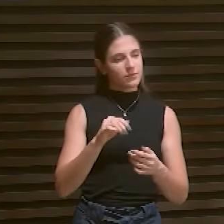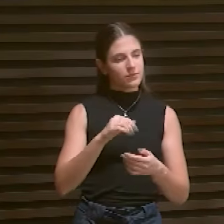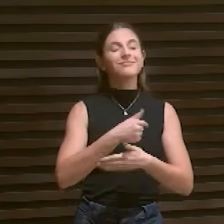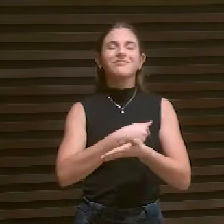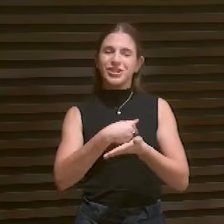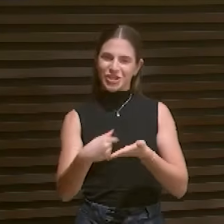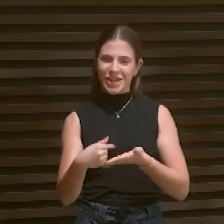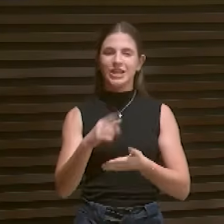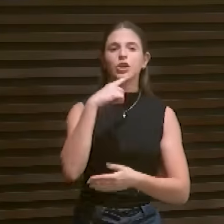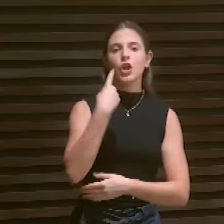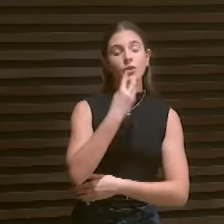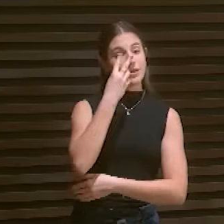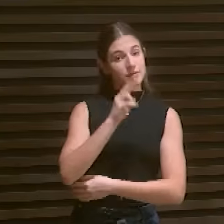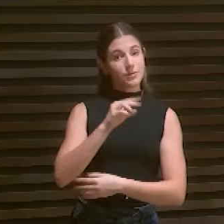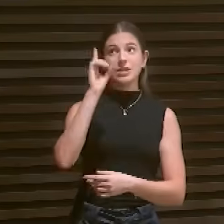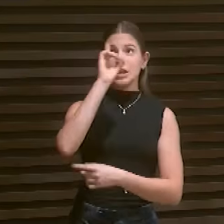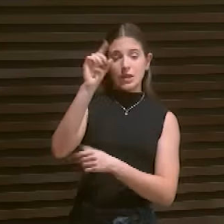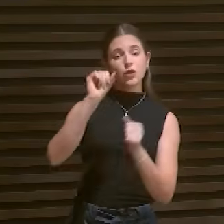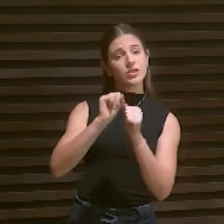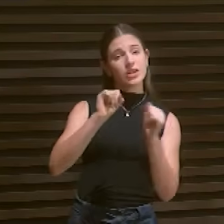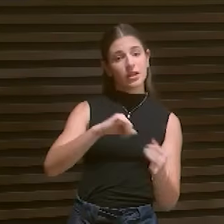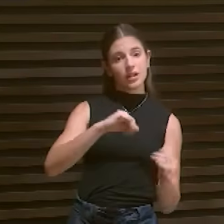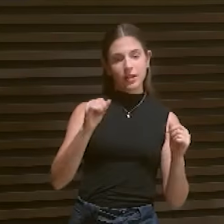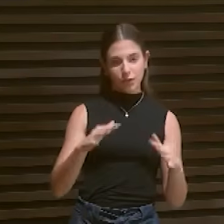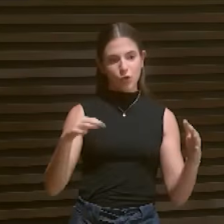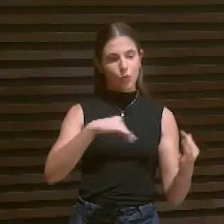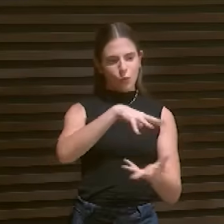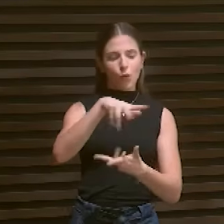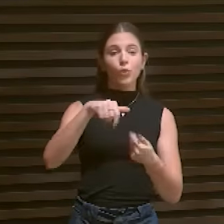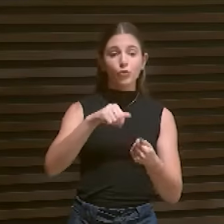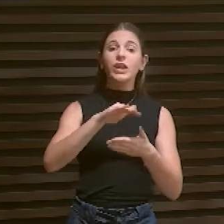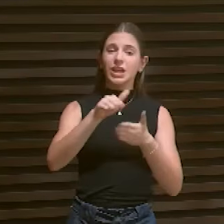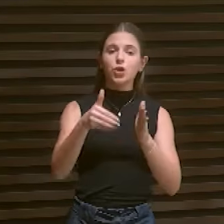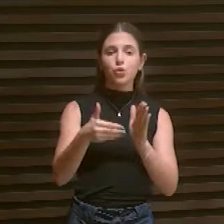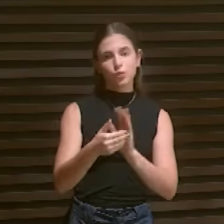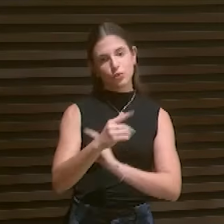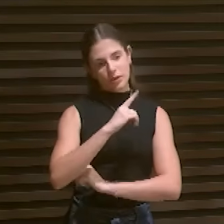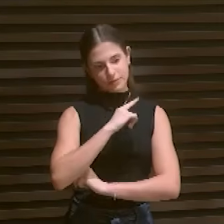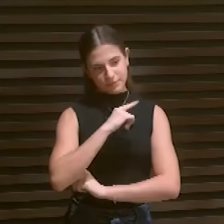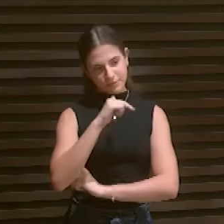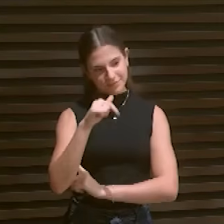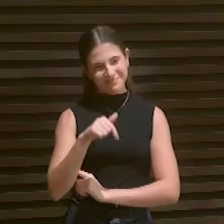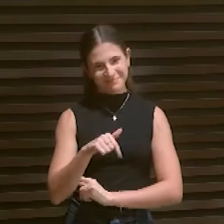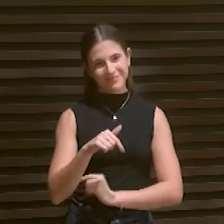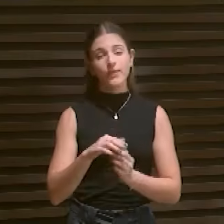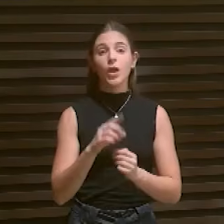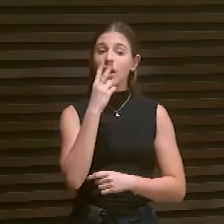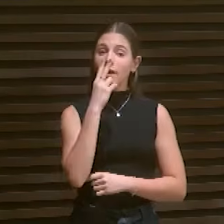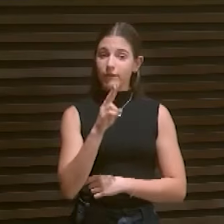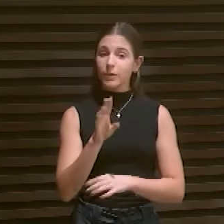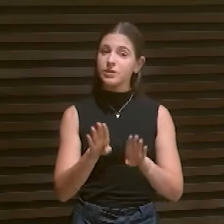em Gênesis nós vemos que Deus criou o mundo e tudo o que nele há. Nós vemos também que lá